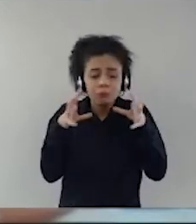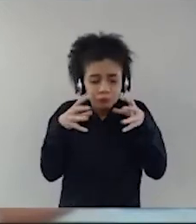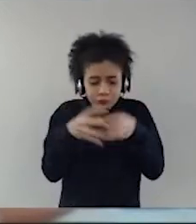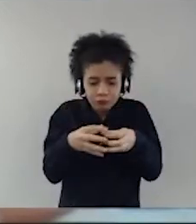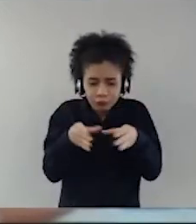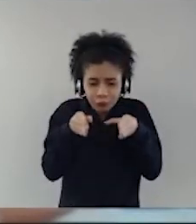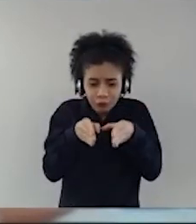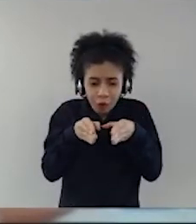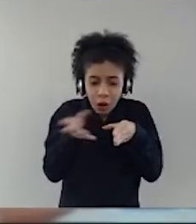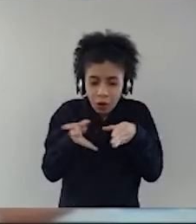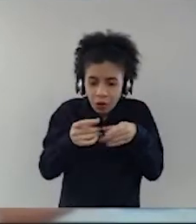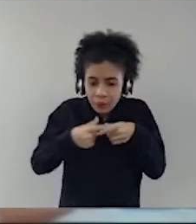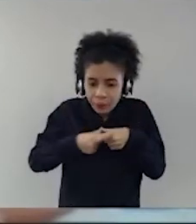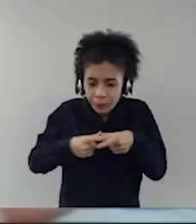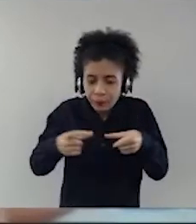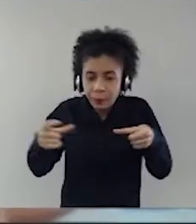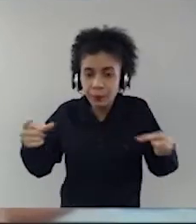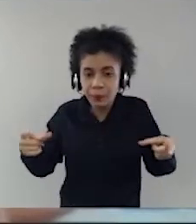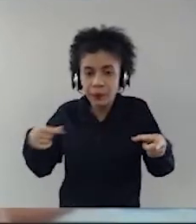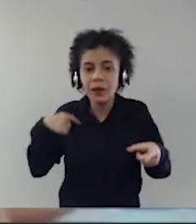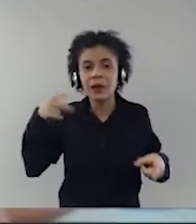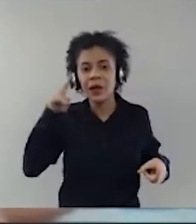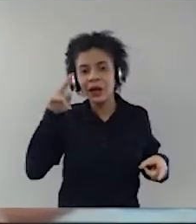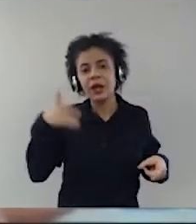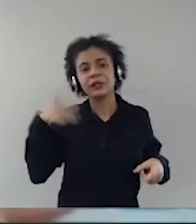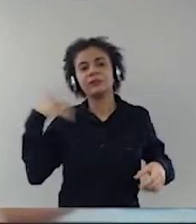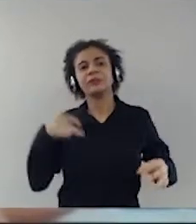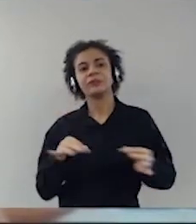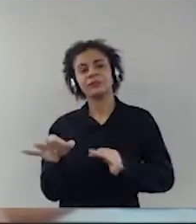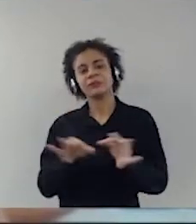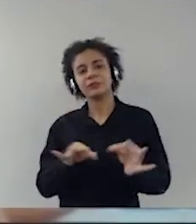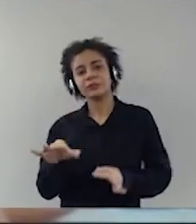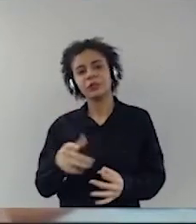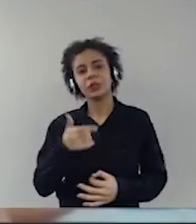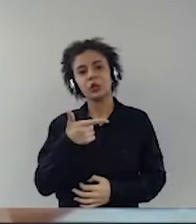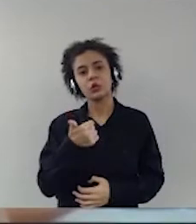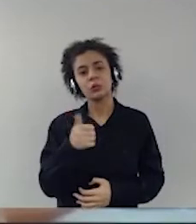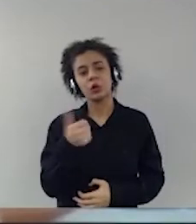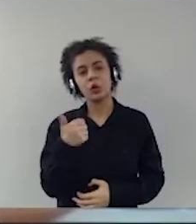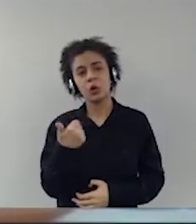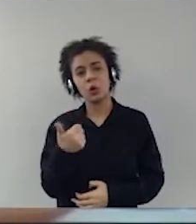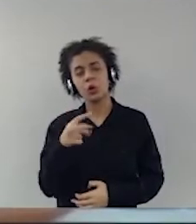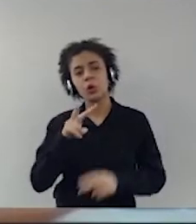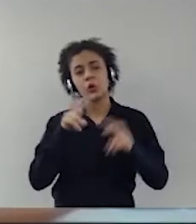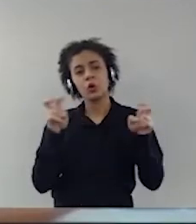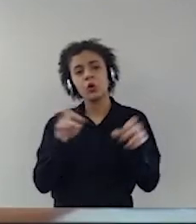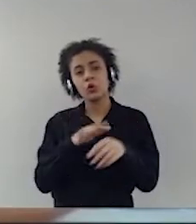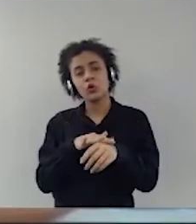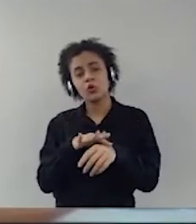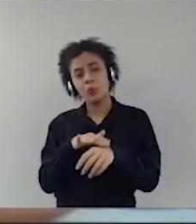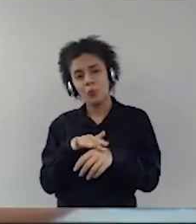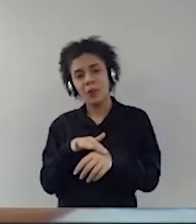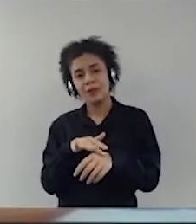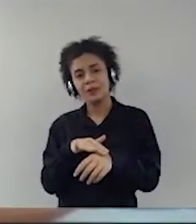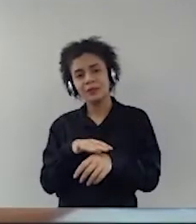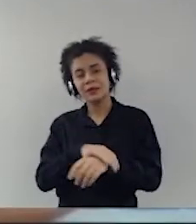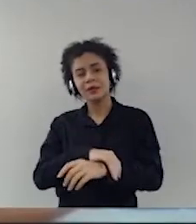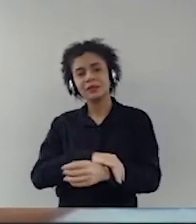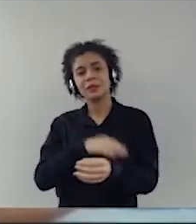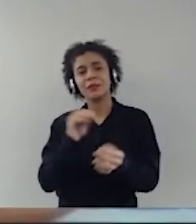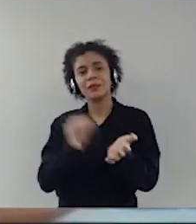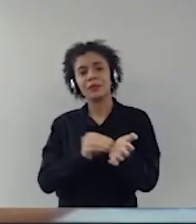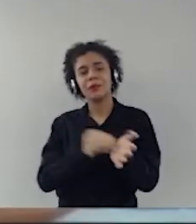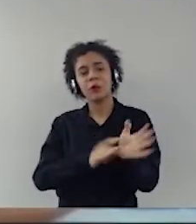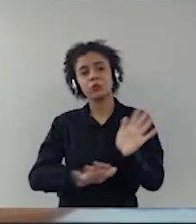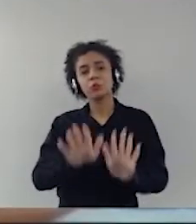restrito. Eu me lembro que eu também organizei um evento em 2011 sobre doenças negligenciadas, e eu